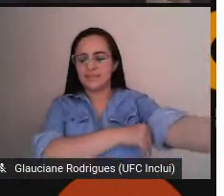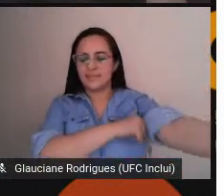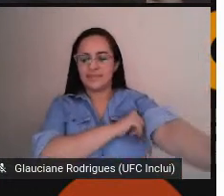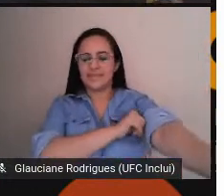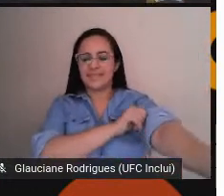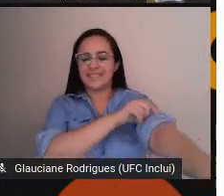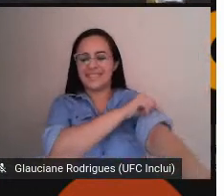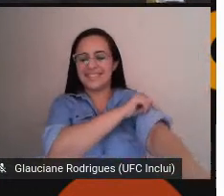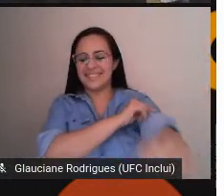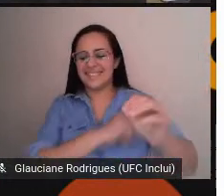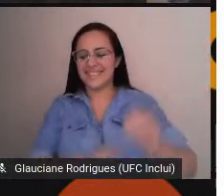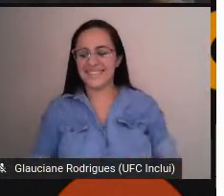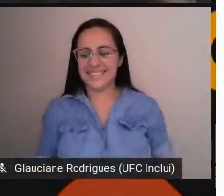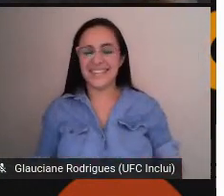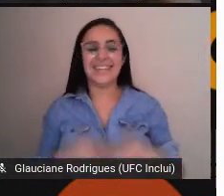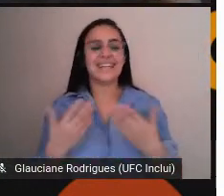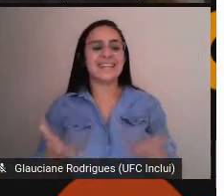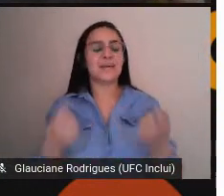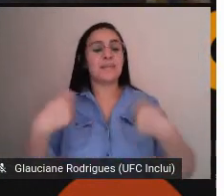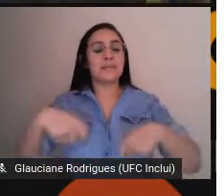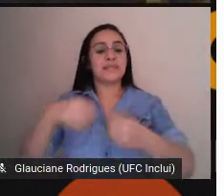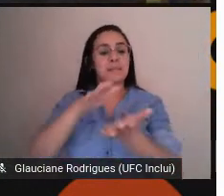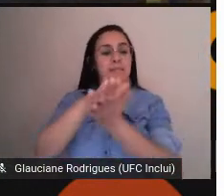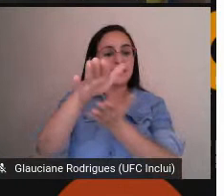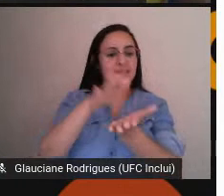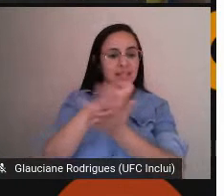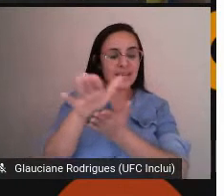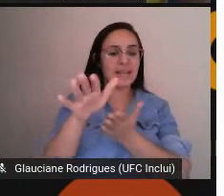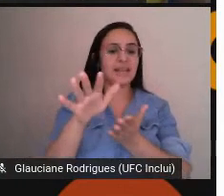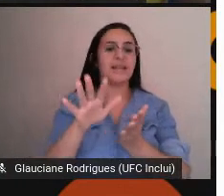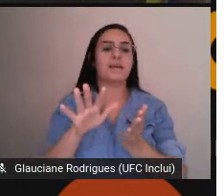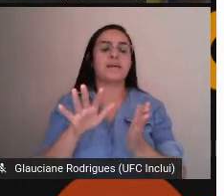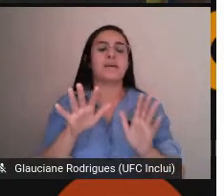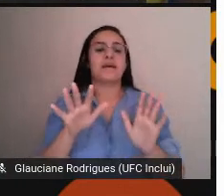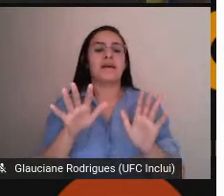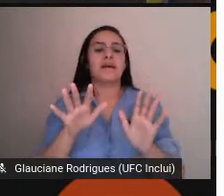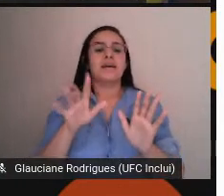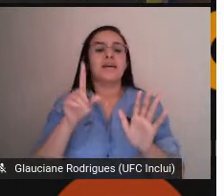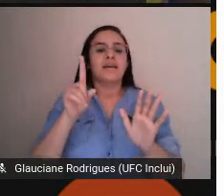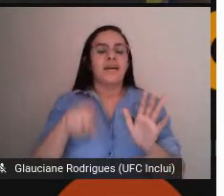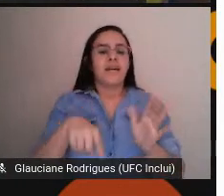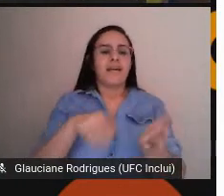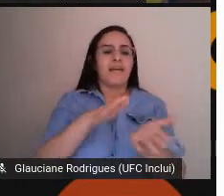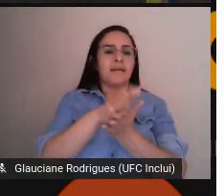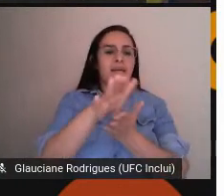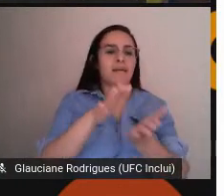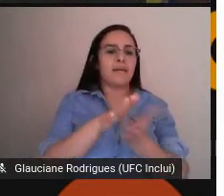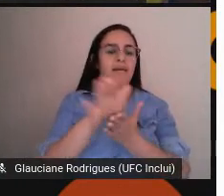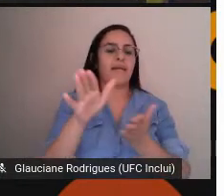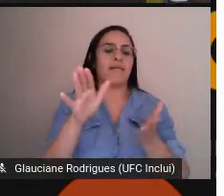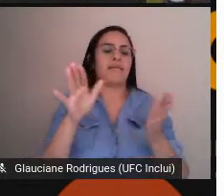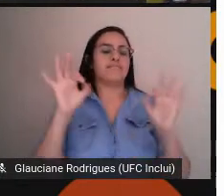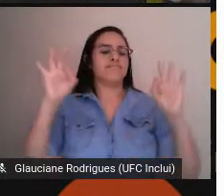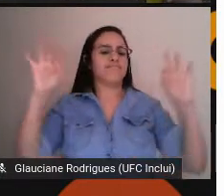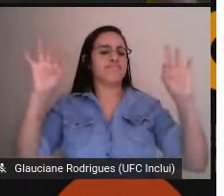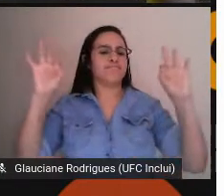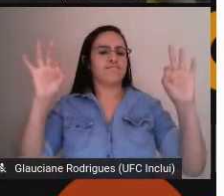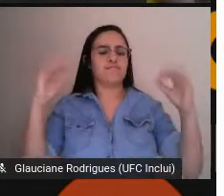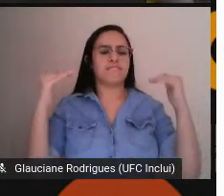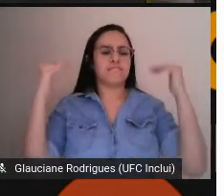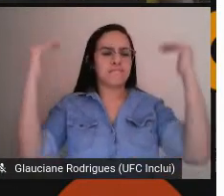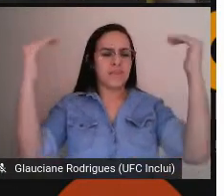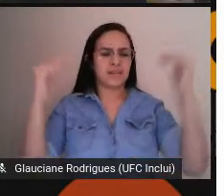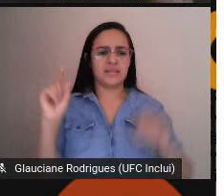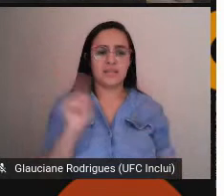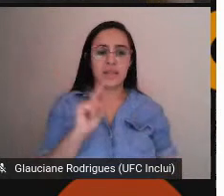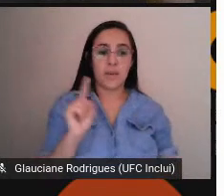uma revisão porque precisa publicar, né? Não que a gente queira que todas as publicações sejam nobres e de um espírito elevado, mas se